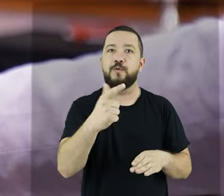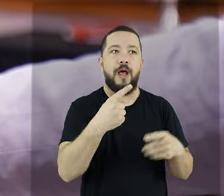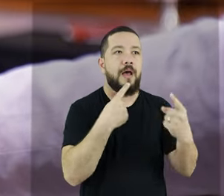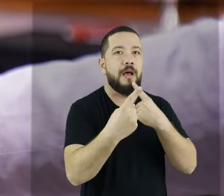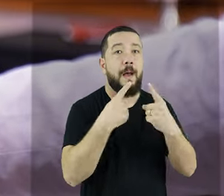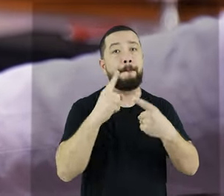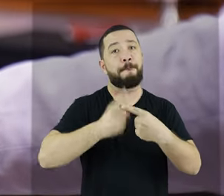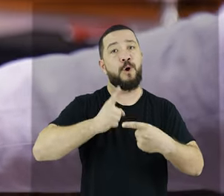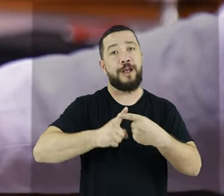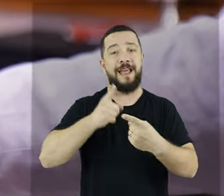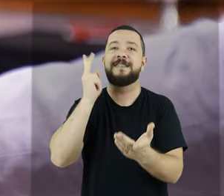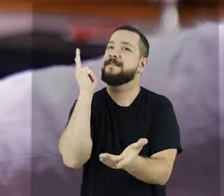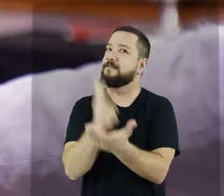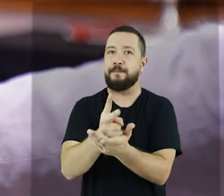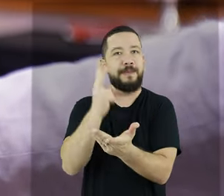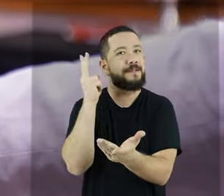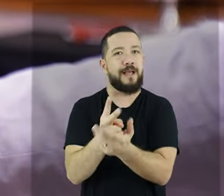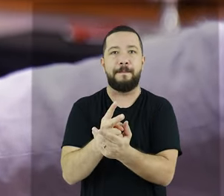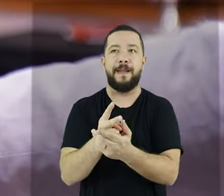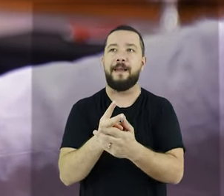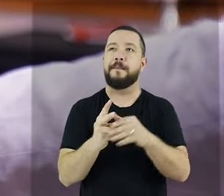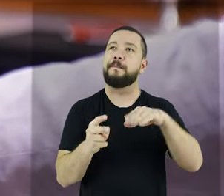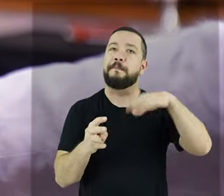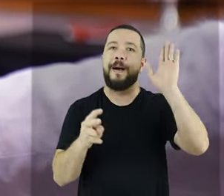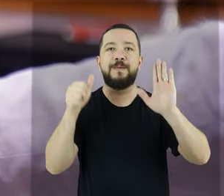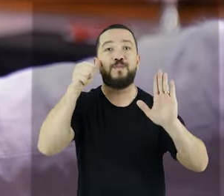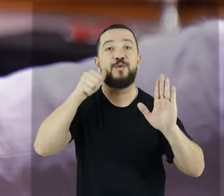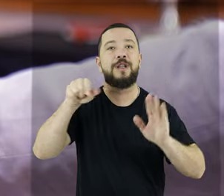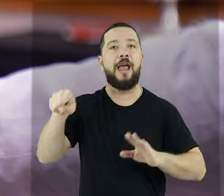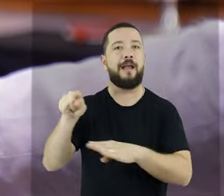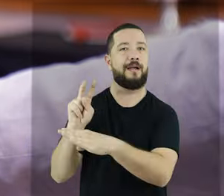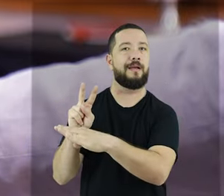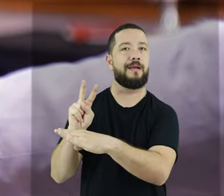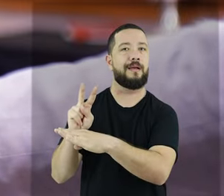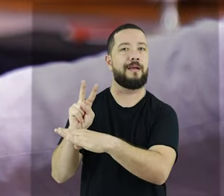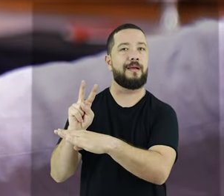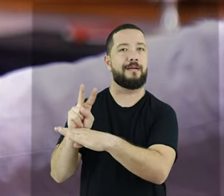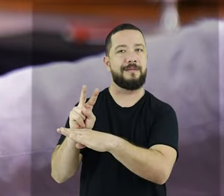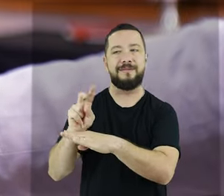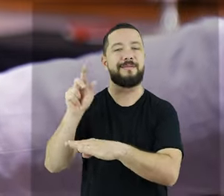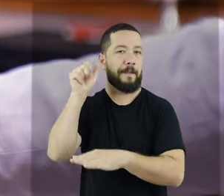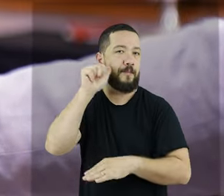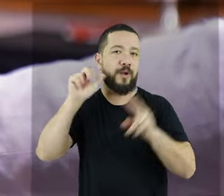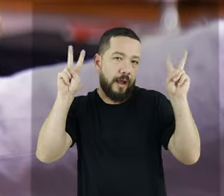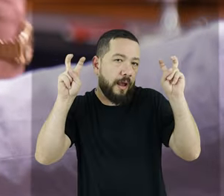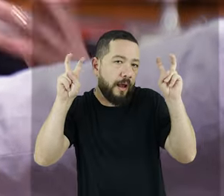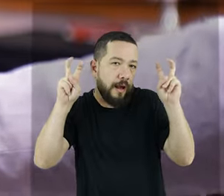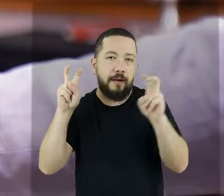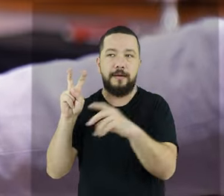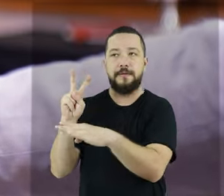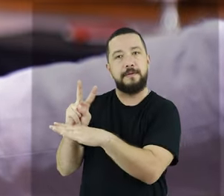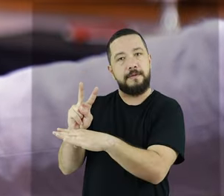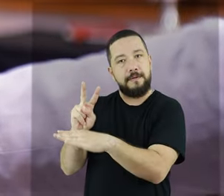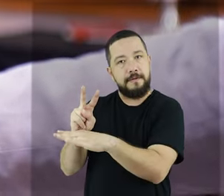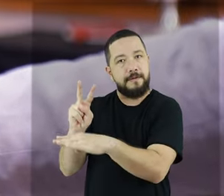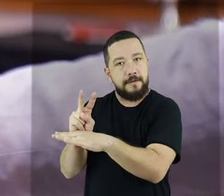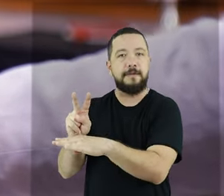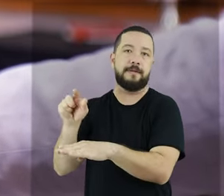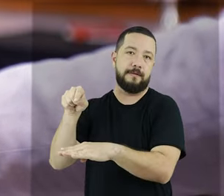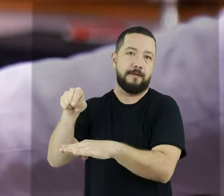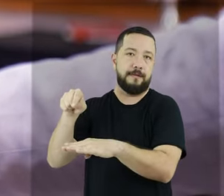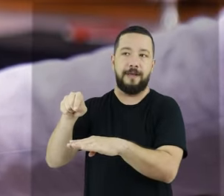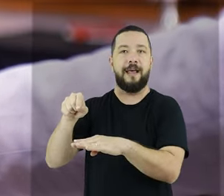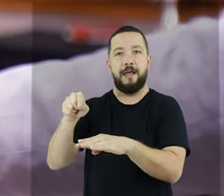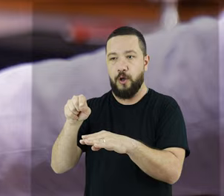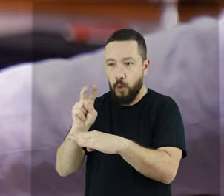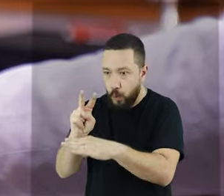existe uma questão da feminização do trabalho de cuidado, porque socialmente mulheres são treinadas, entre aspas, todas as